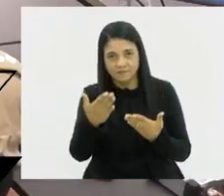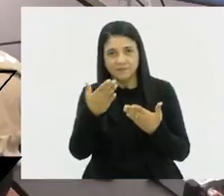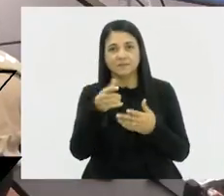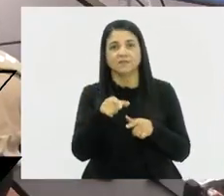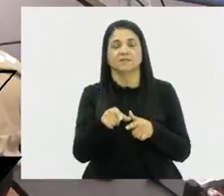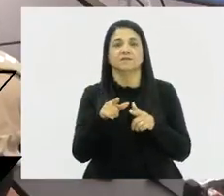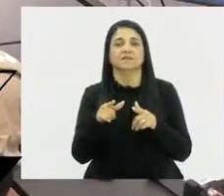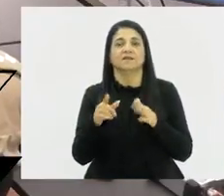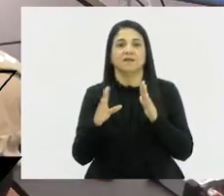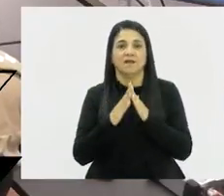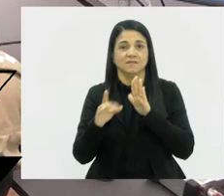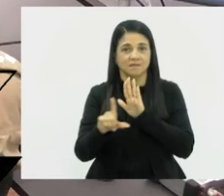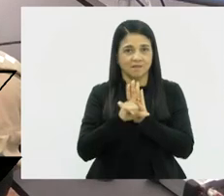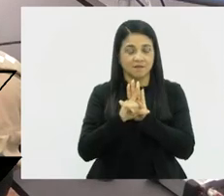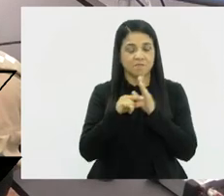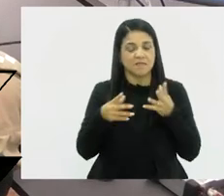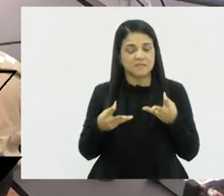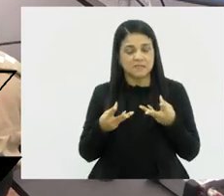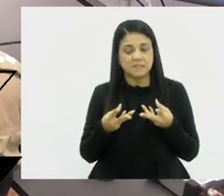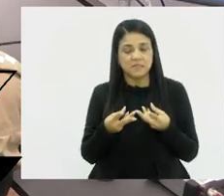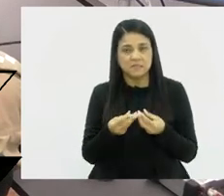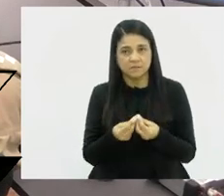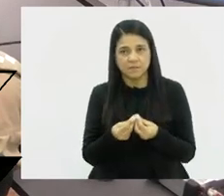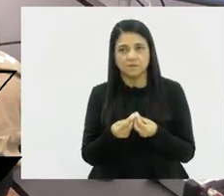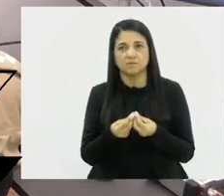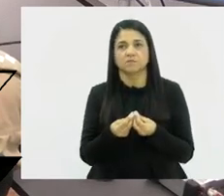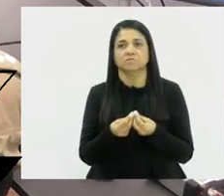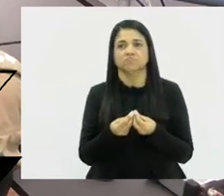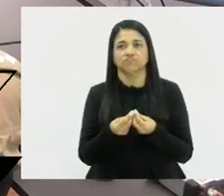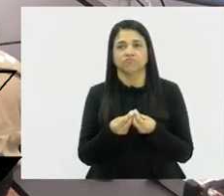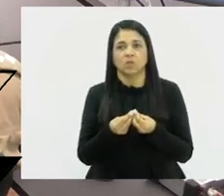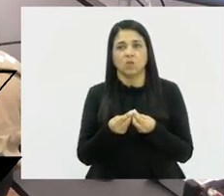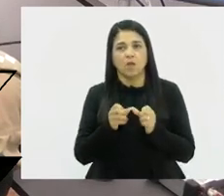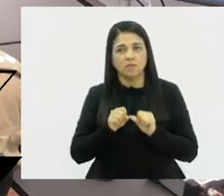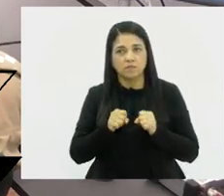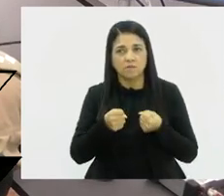pela super sensibilização com a causa animal,